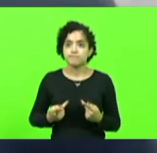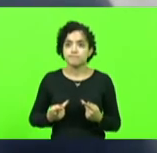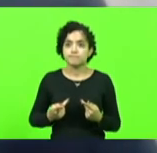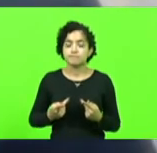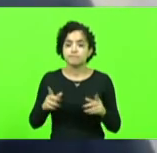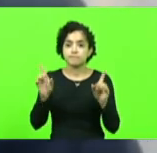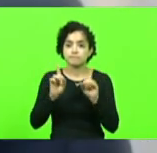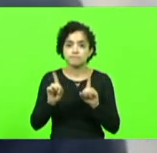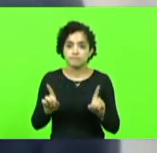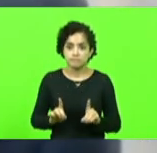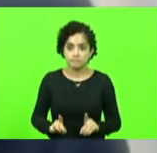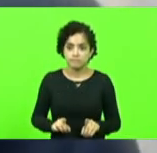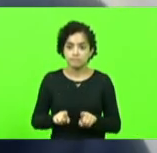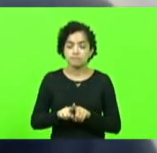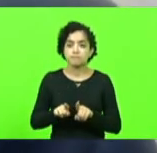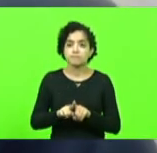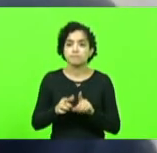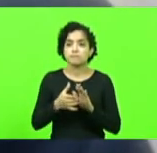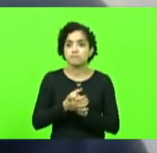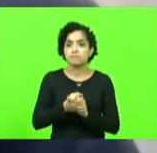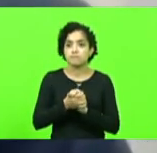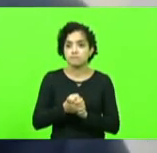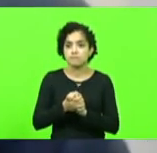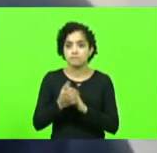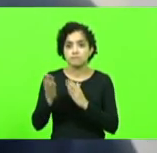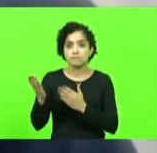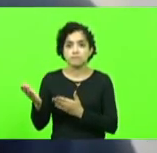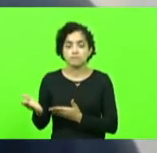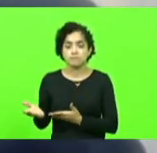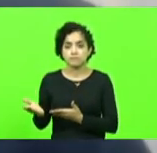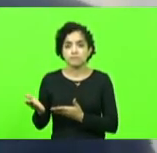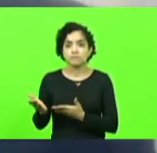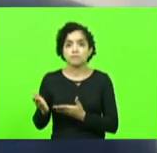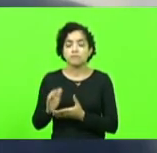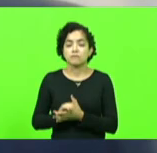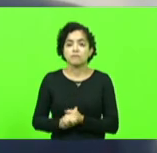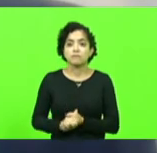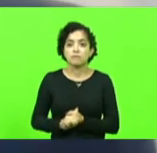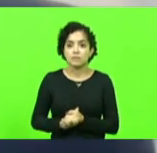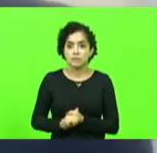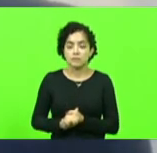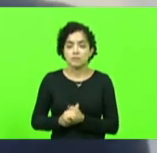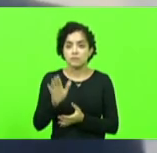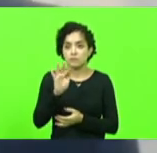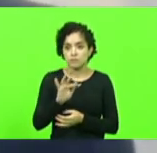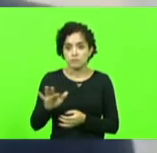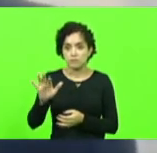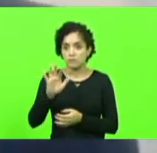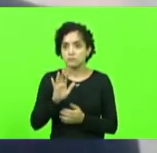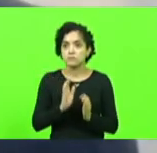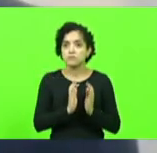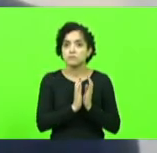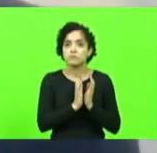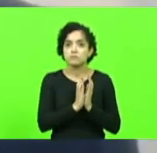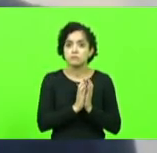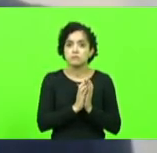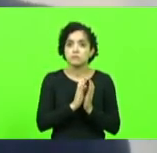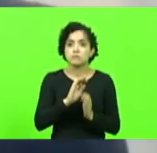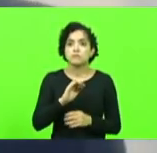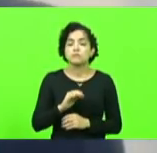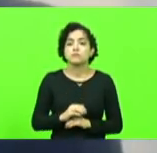Cumprimentar também o Jean Balmer, que se encontra da Federação da Paz, a Giane, uma